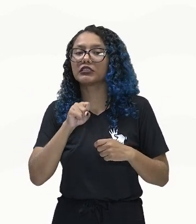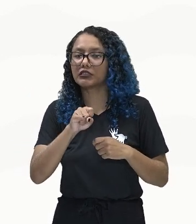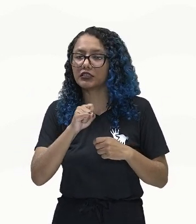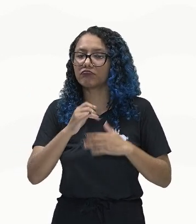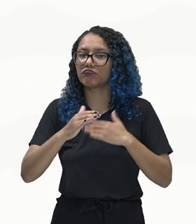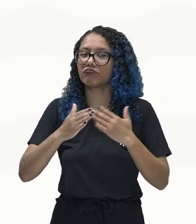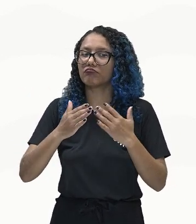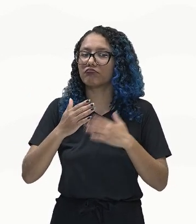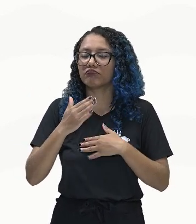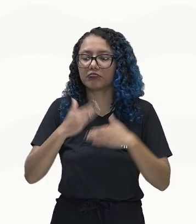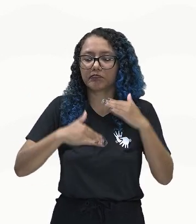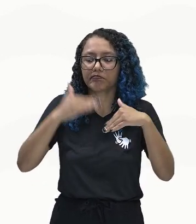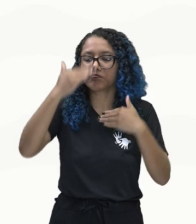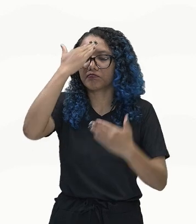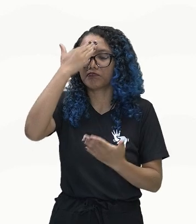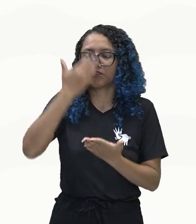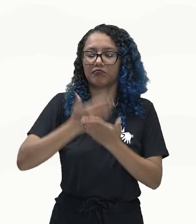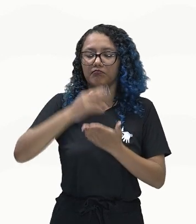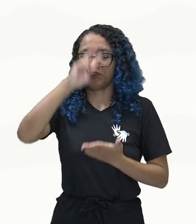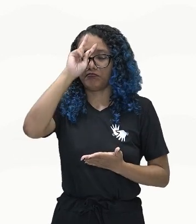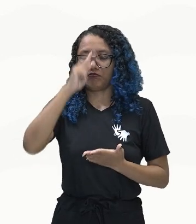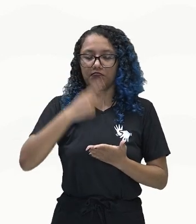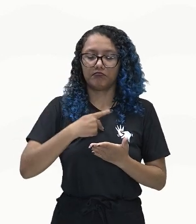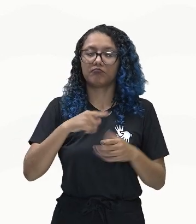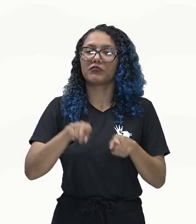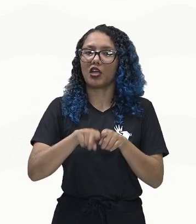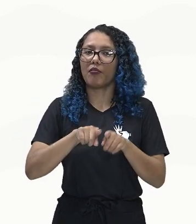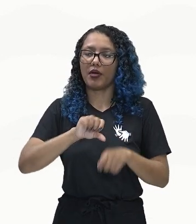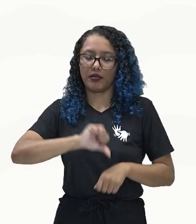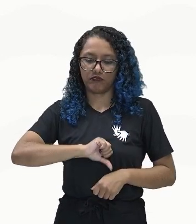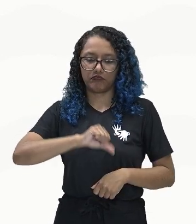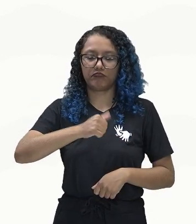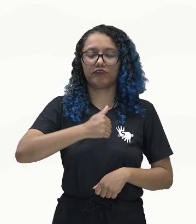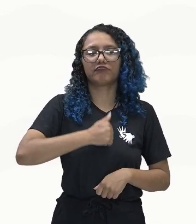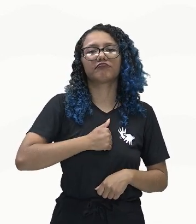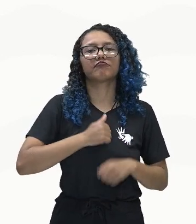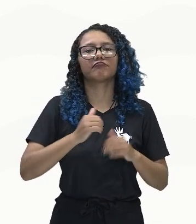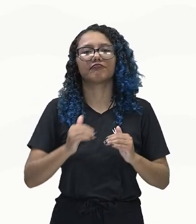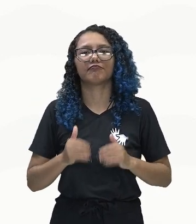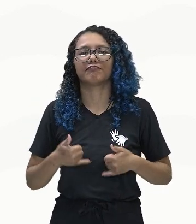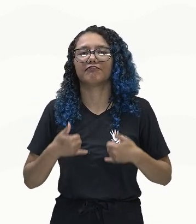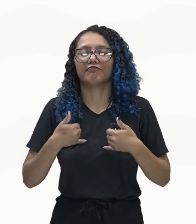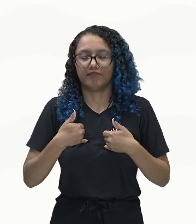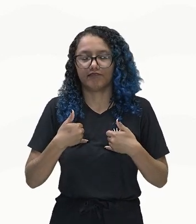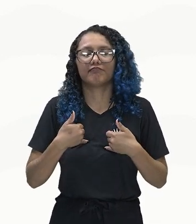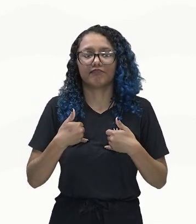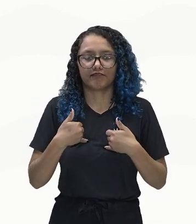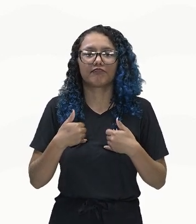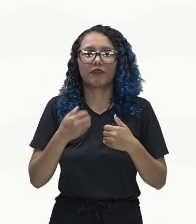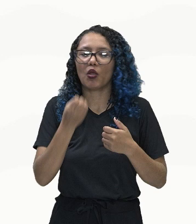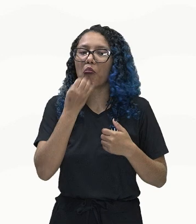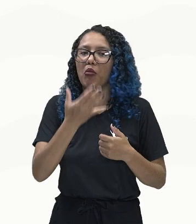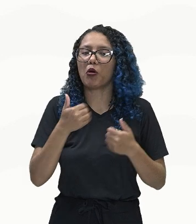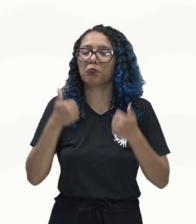a autoconfiança, a autoestima também se eleva, né? E aí as pessoas, né, os indivíduos